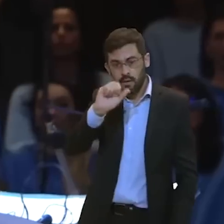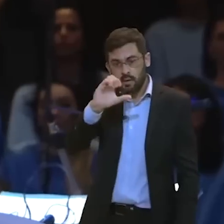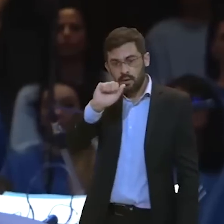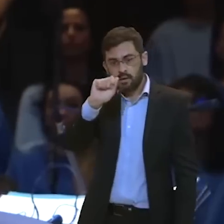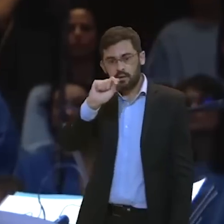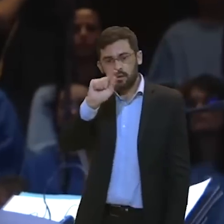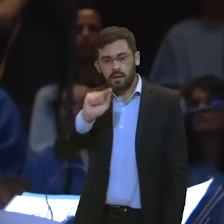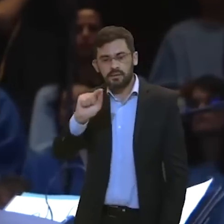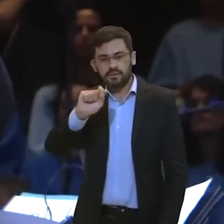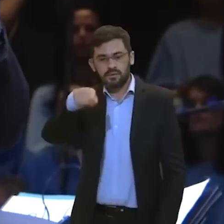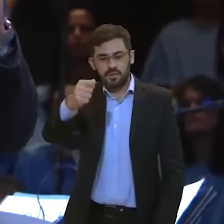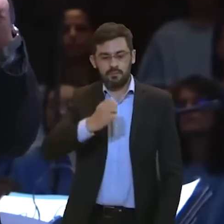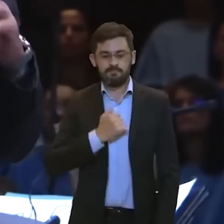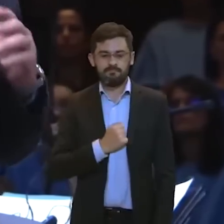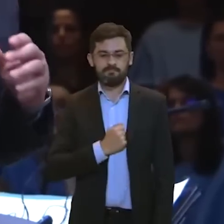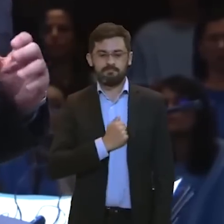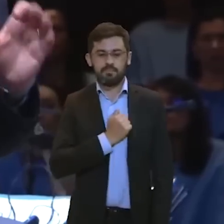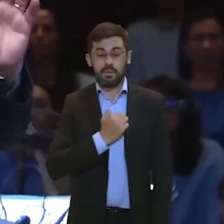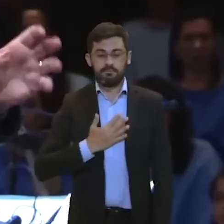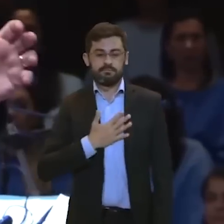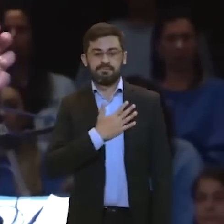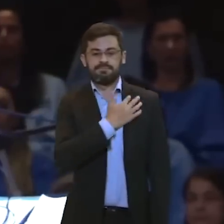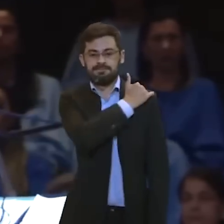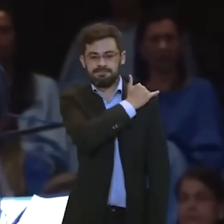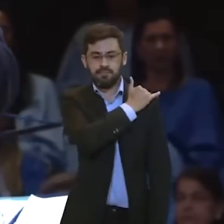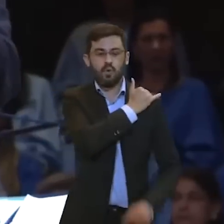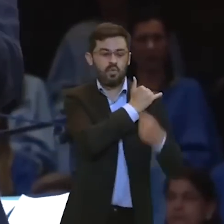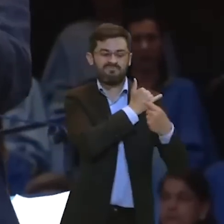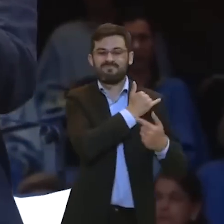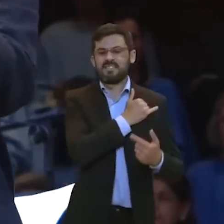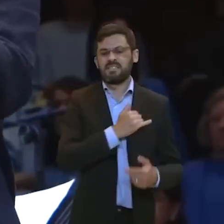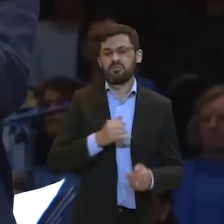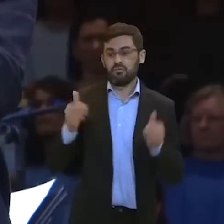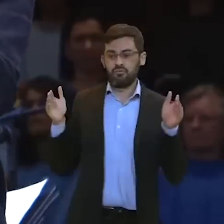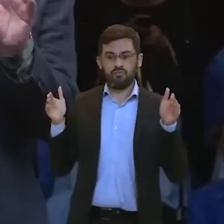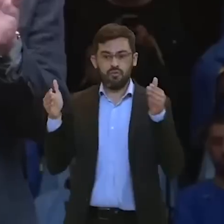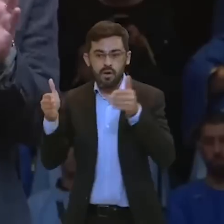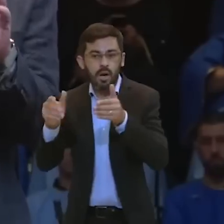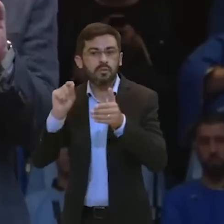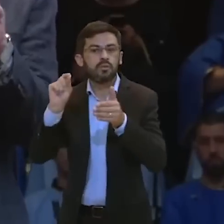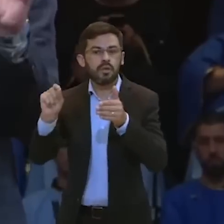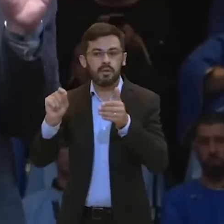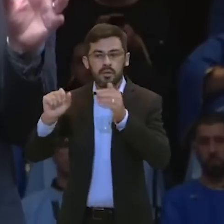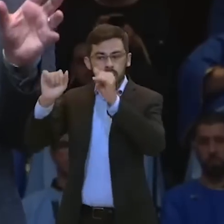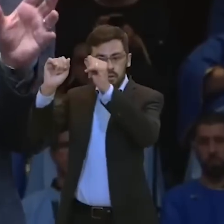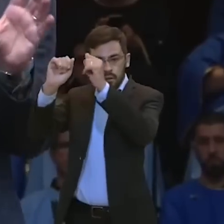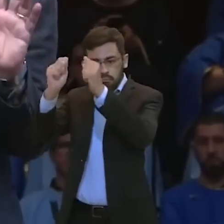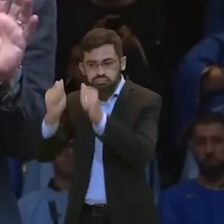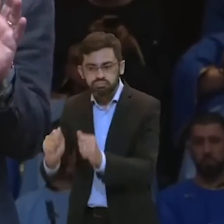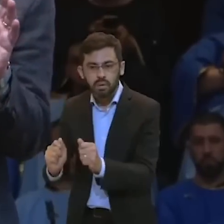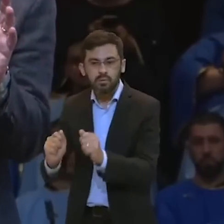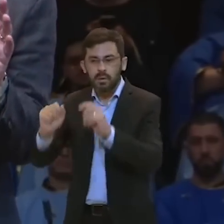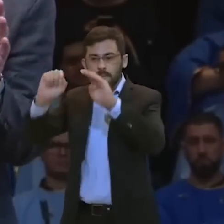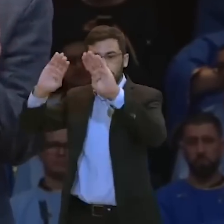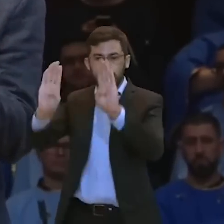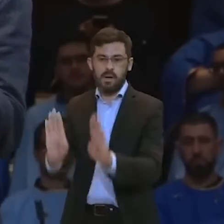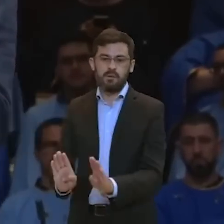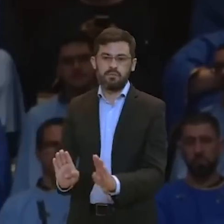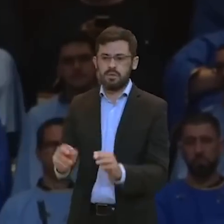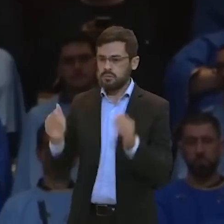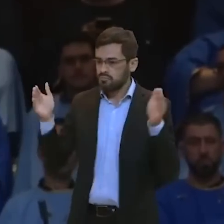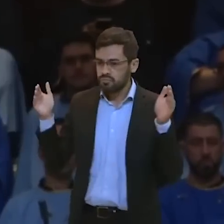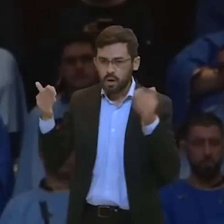de Ezequias, a gente vai descobrir que esse rei estava focado em adorar os Baalins,